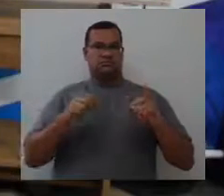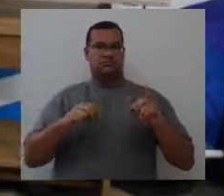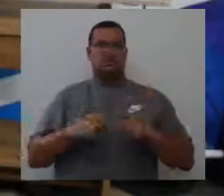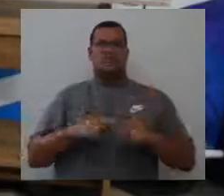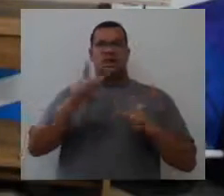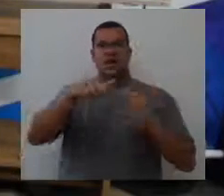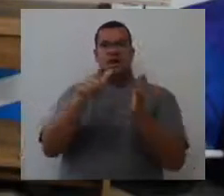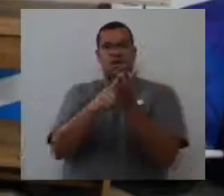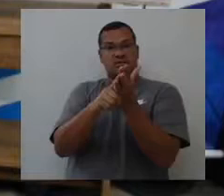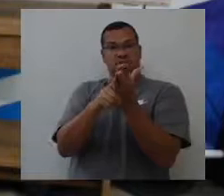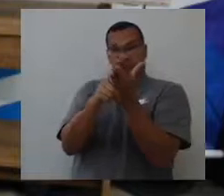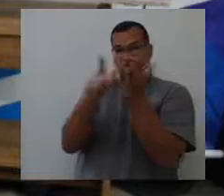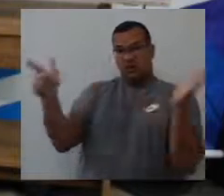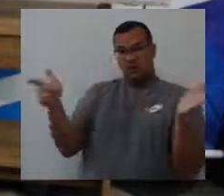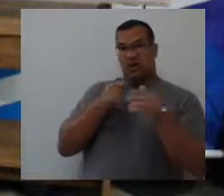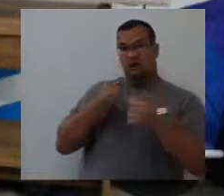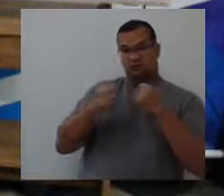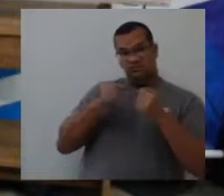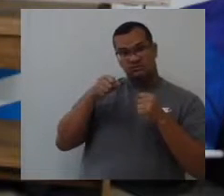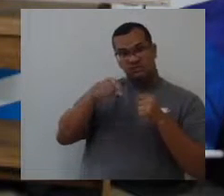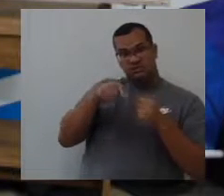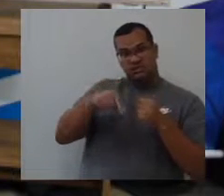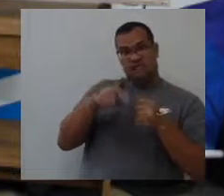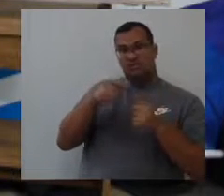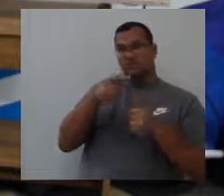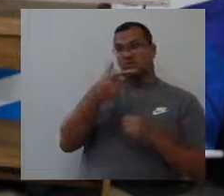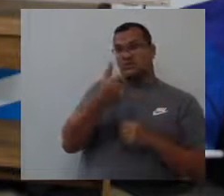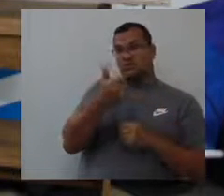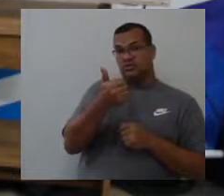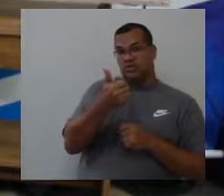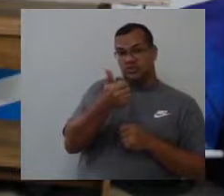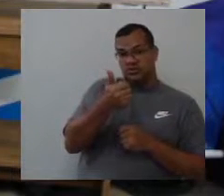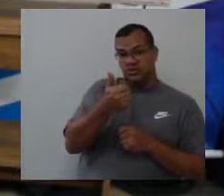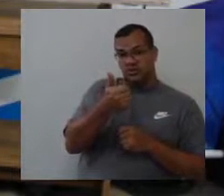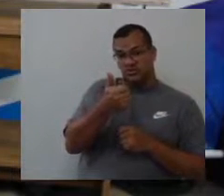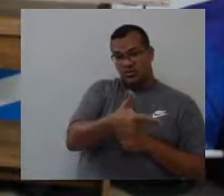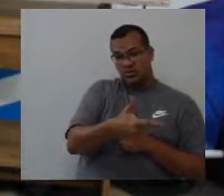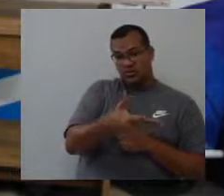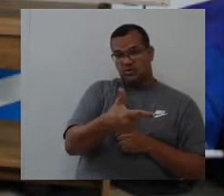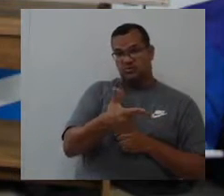Vitor. Essa matéria é referente ao dia